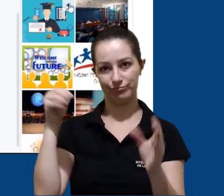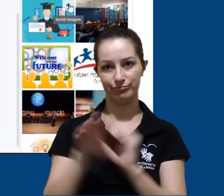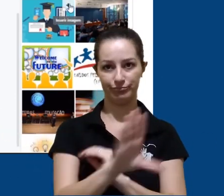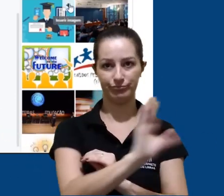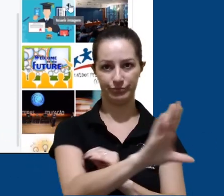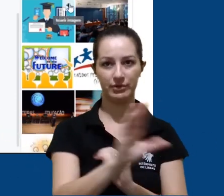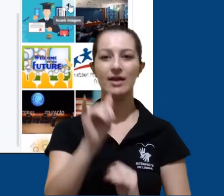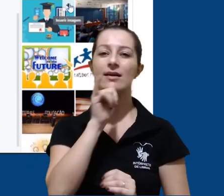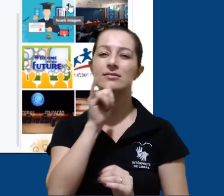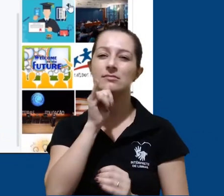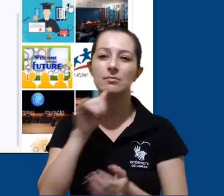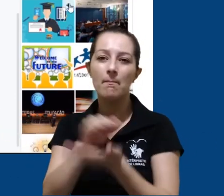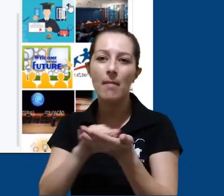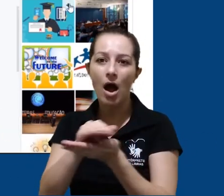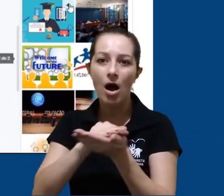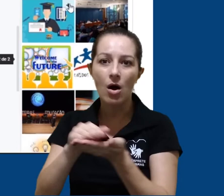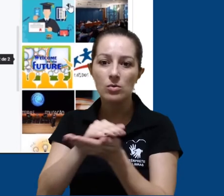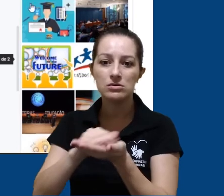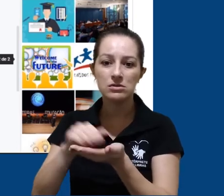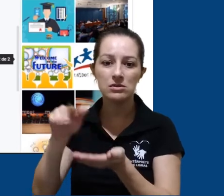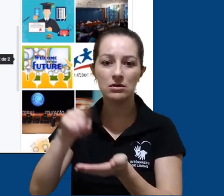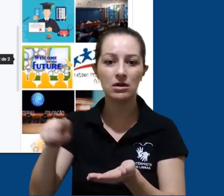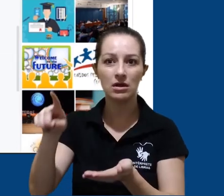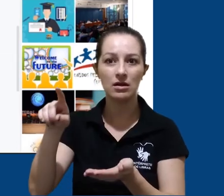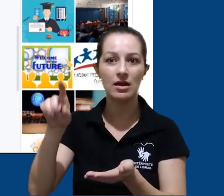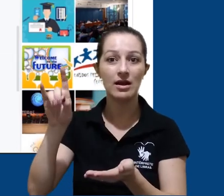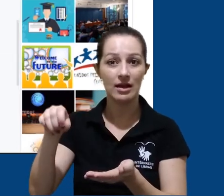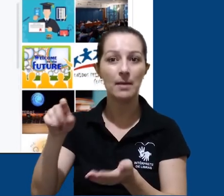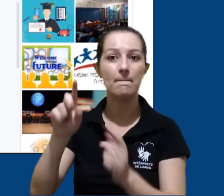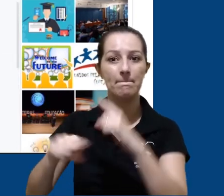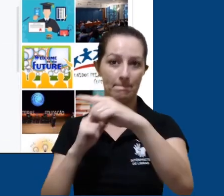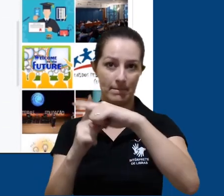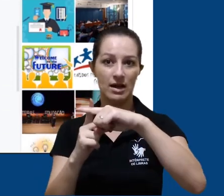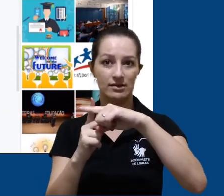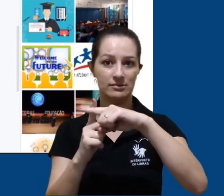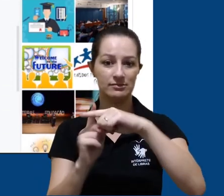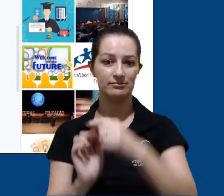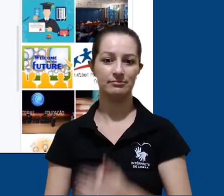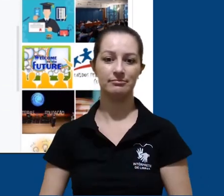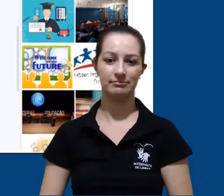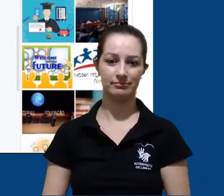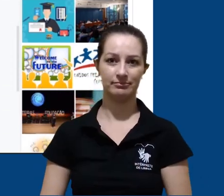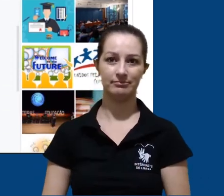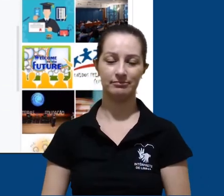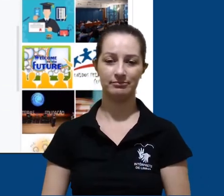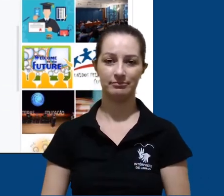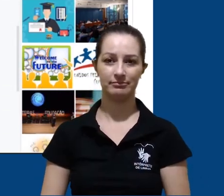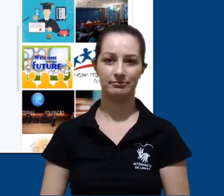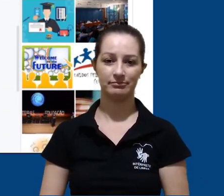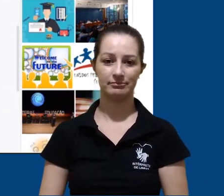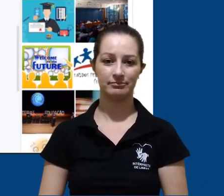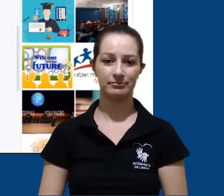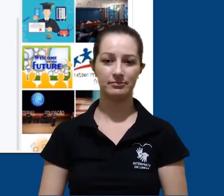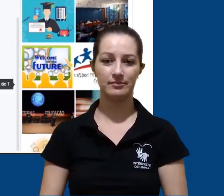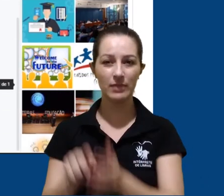posicione o mouse sobre a imagem que deseja e no canto direito da imagem clique no ícone demais